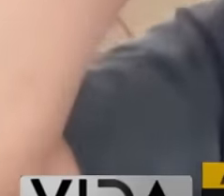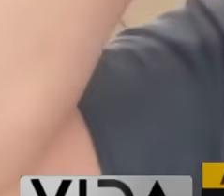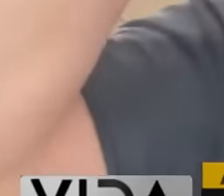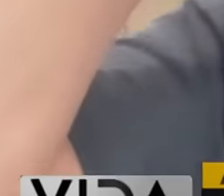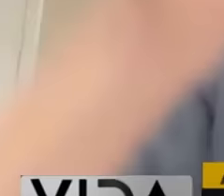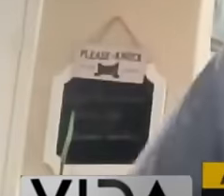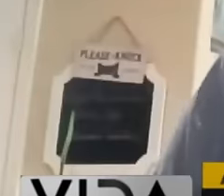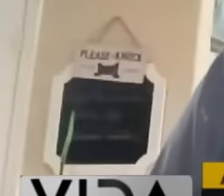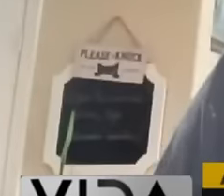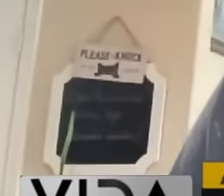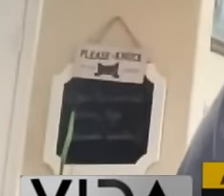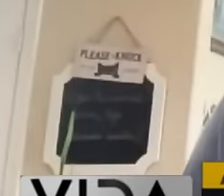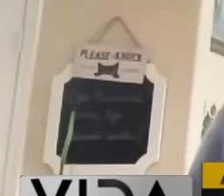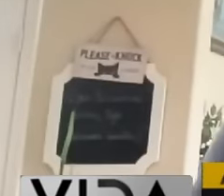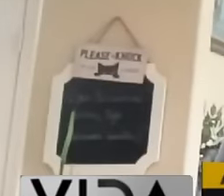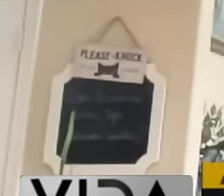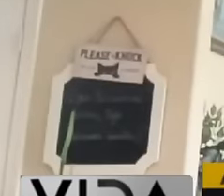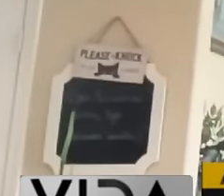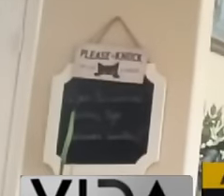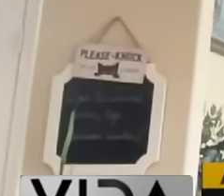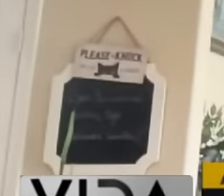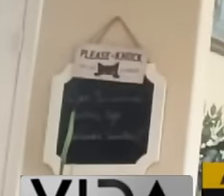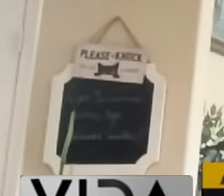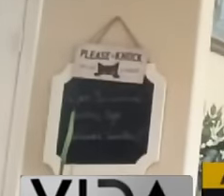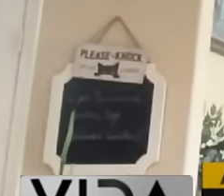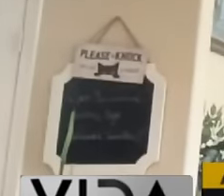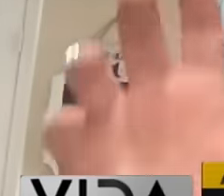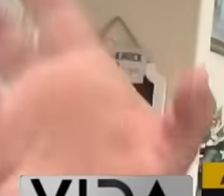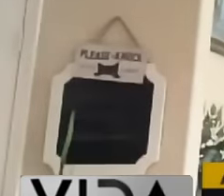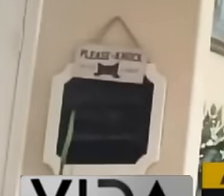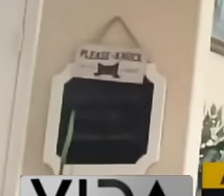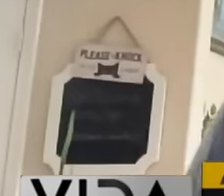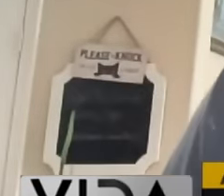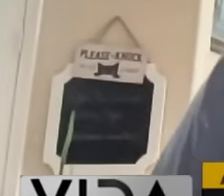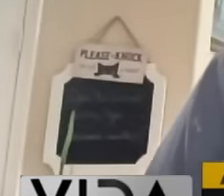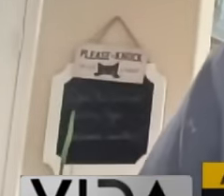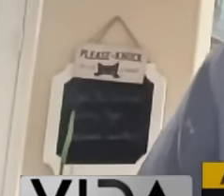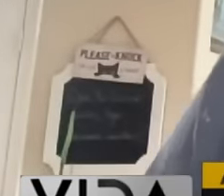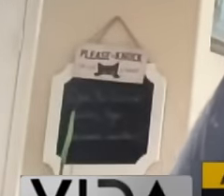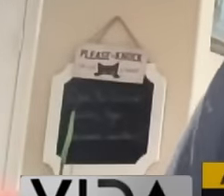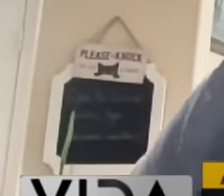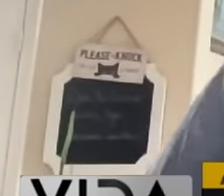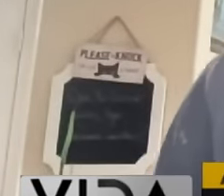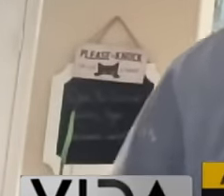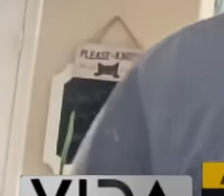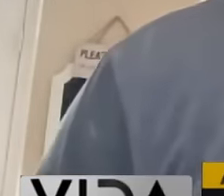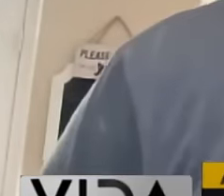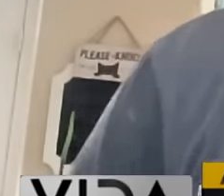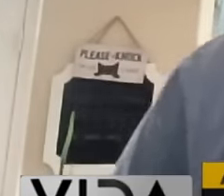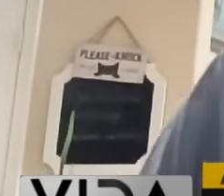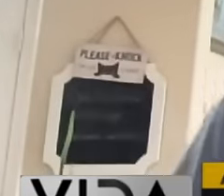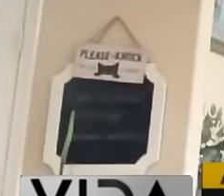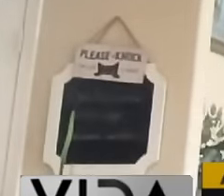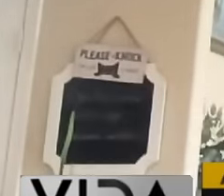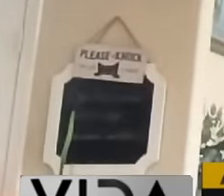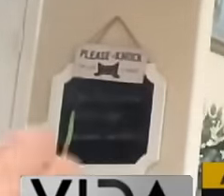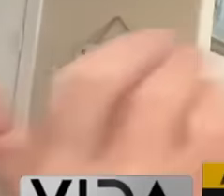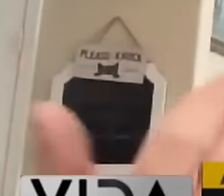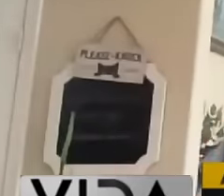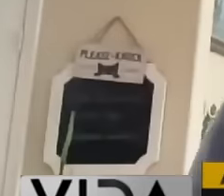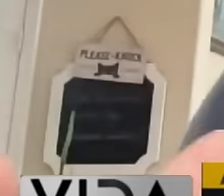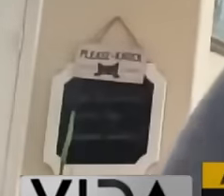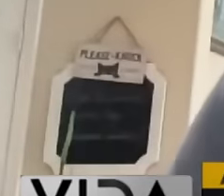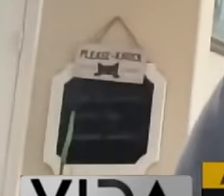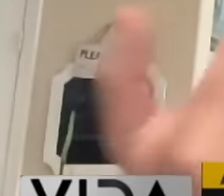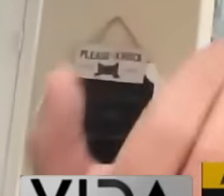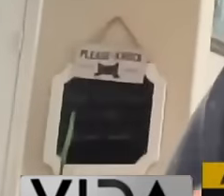né? Que eles, ah, não, que o que que aconteceria se o jornalista tivesse falado? Sim. Falei que eu não